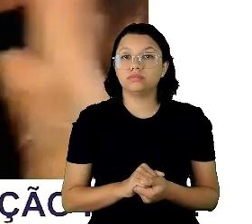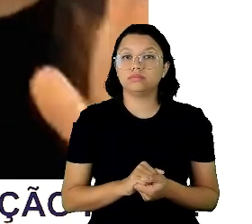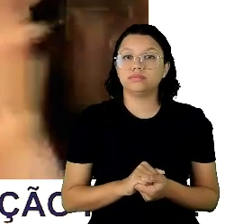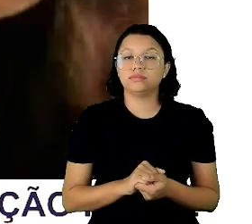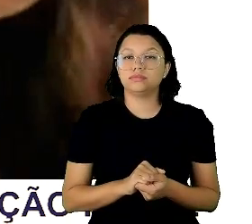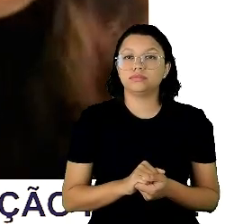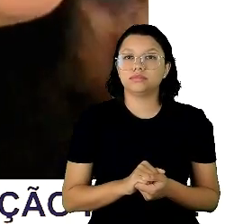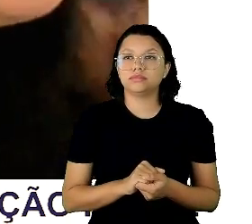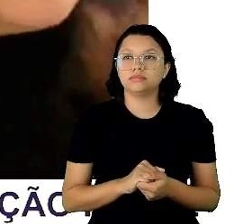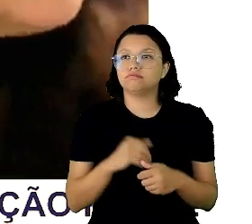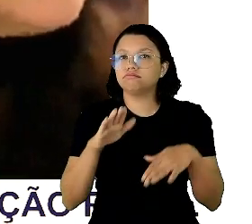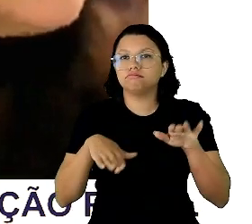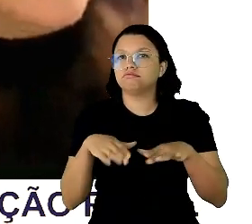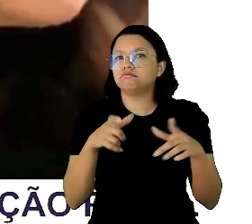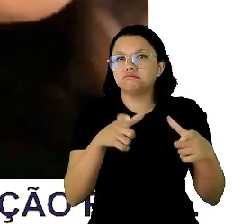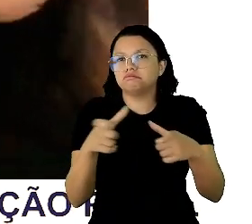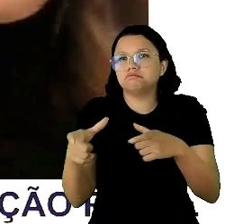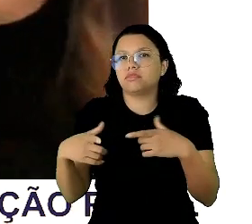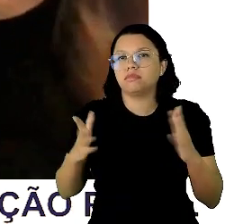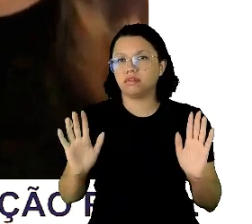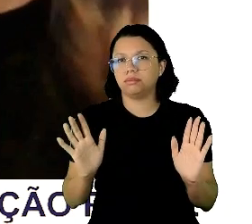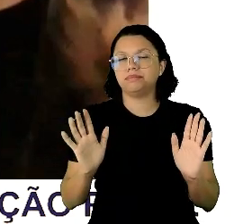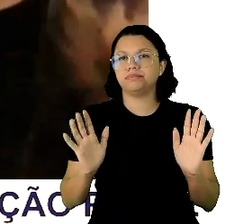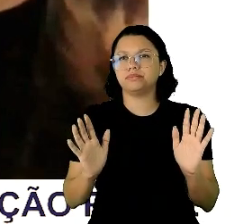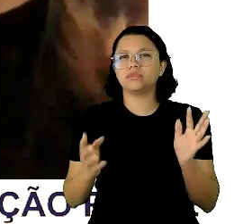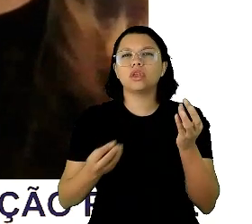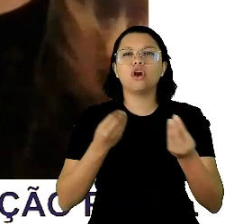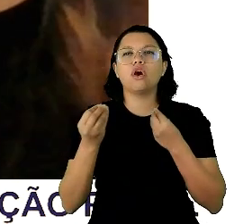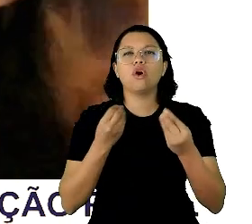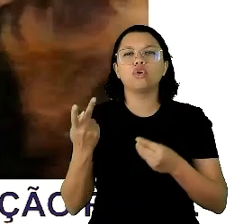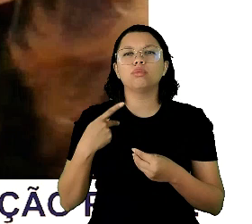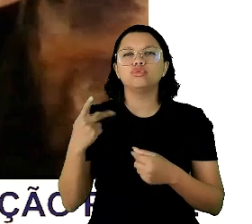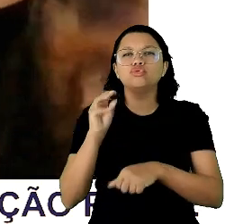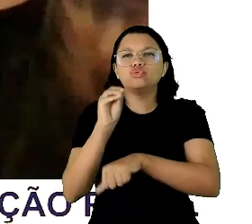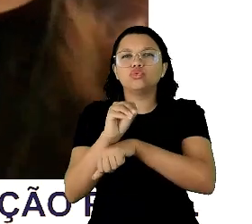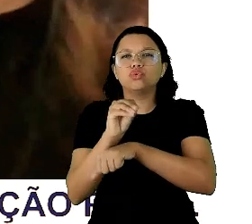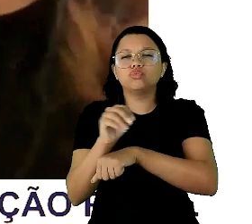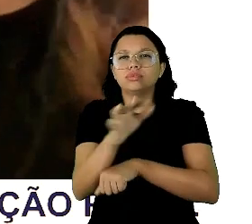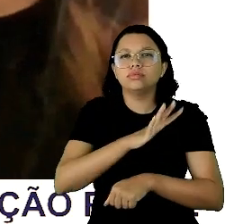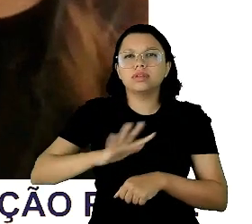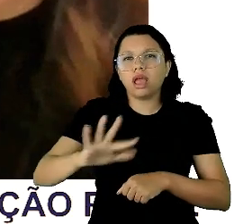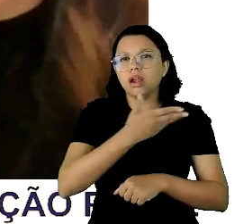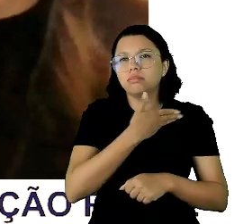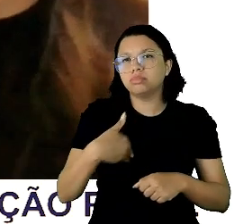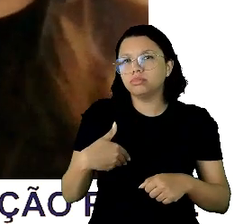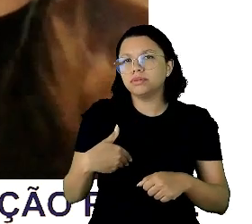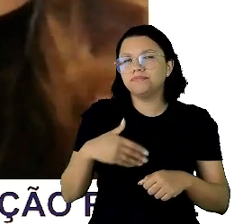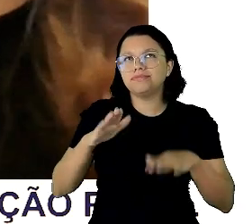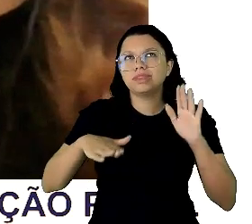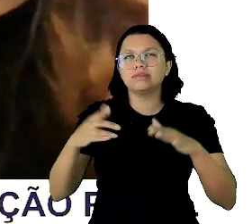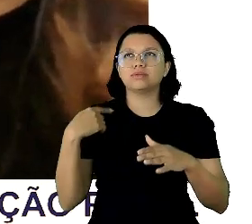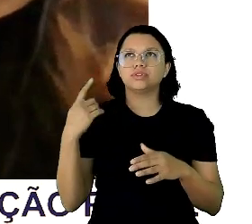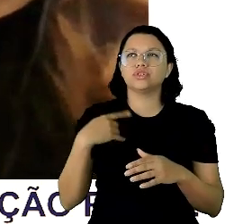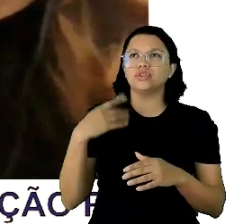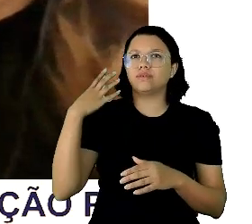não, qualquer lugar público. Como que a gente cuida do nosso espaço público? Porque às vezes quando a gente viaja para fora,